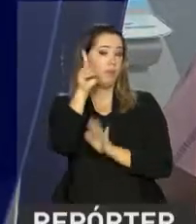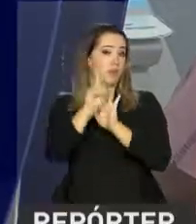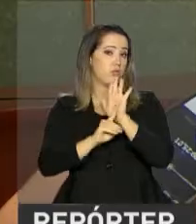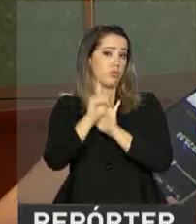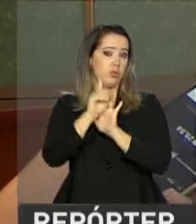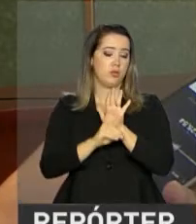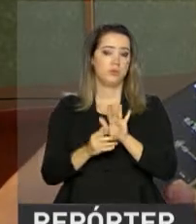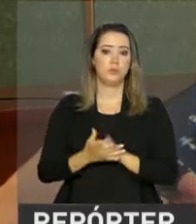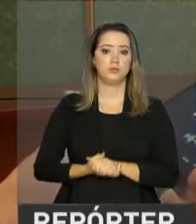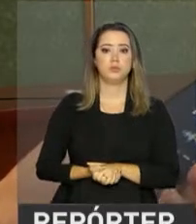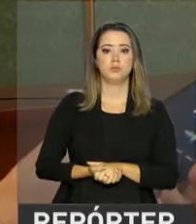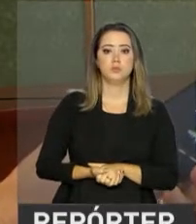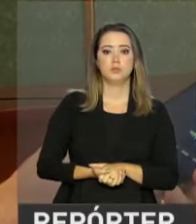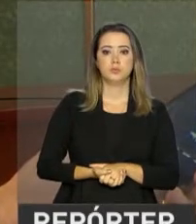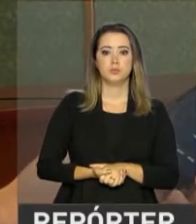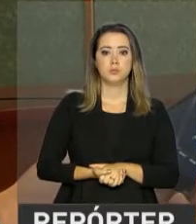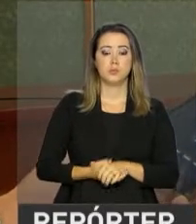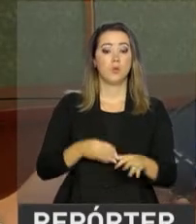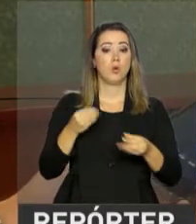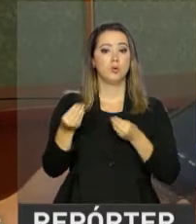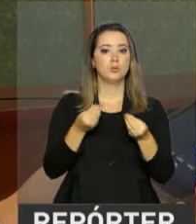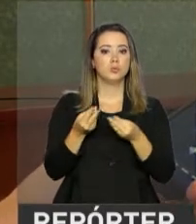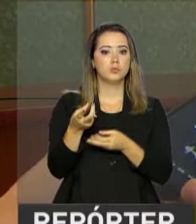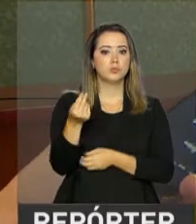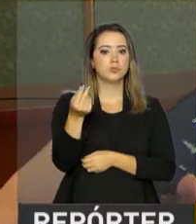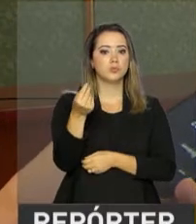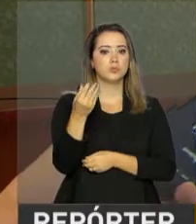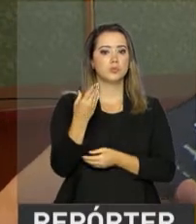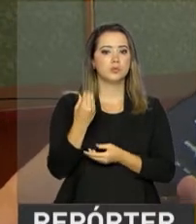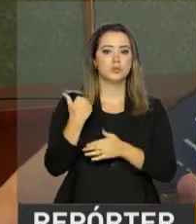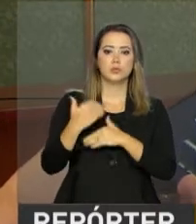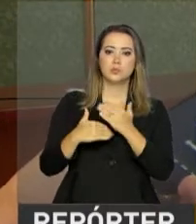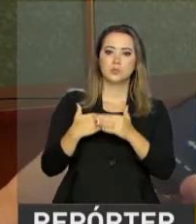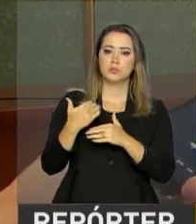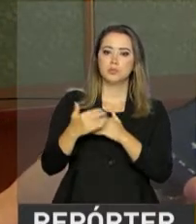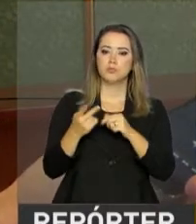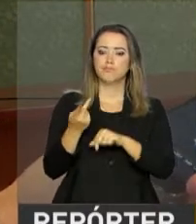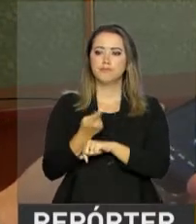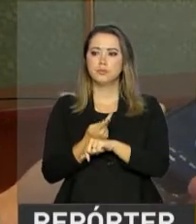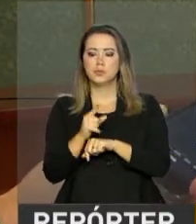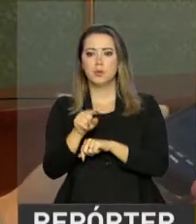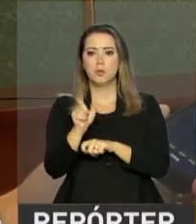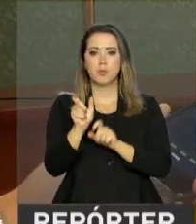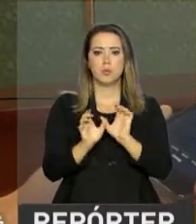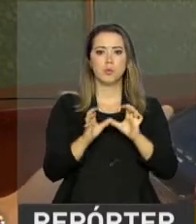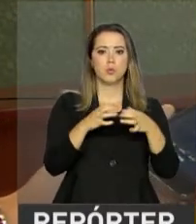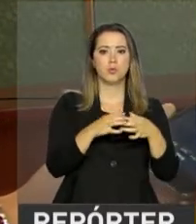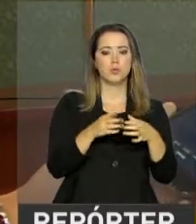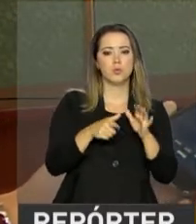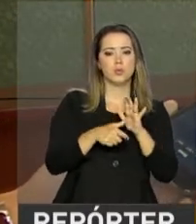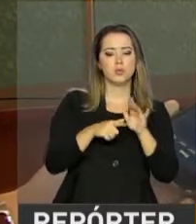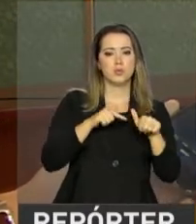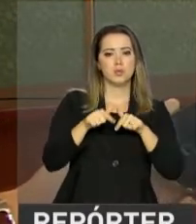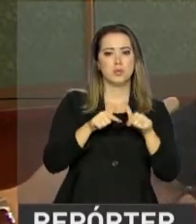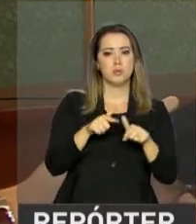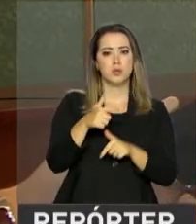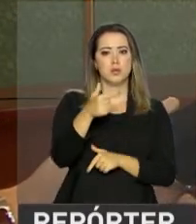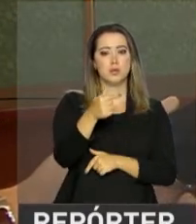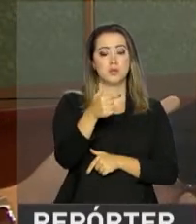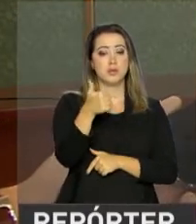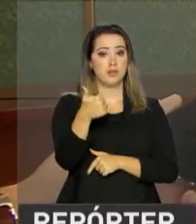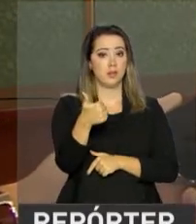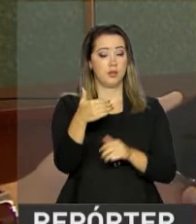como esses recursos foram é sendo montados levantados para aquele público e trabalhava em 71 em